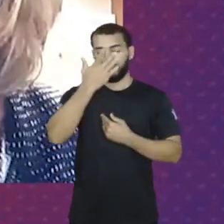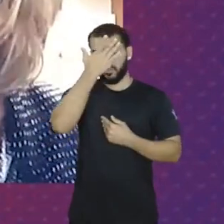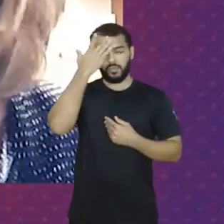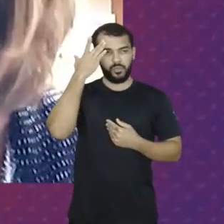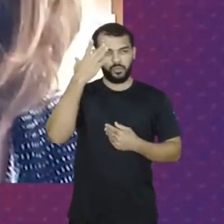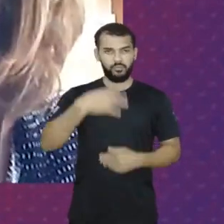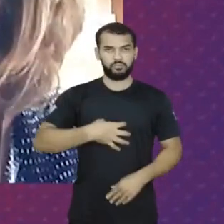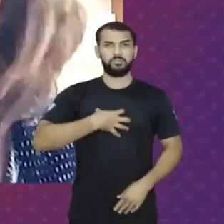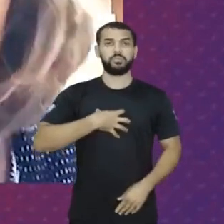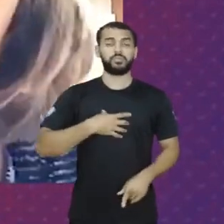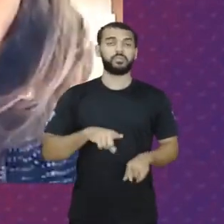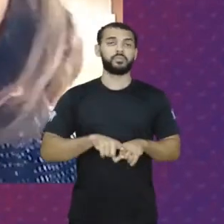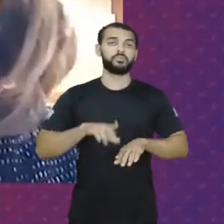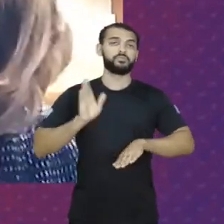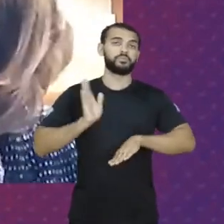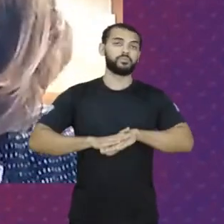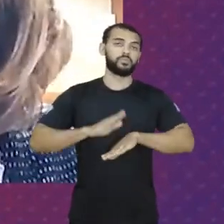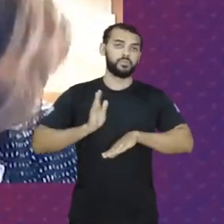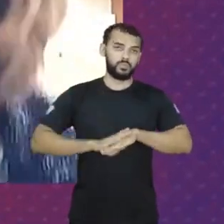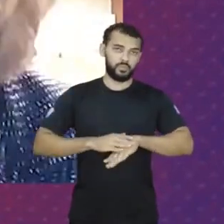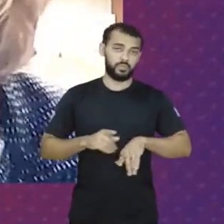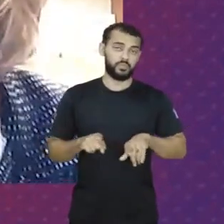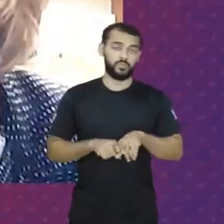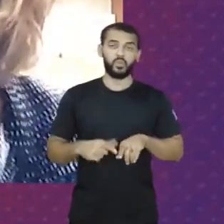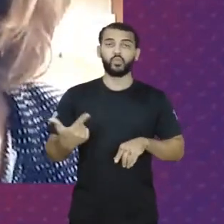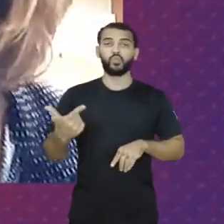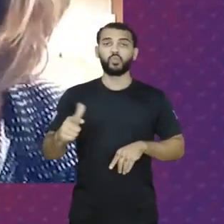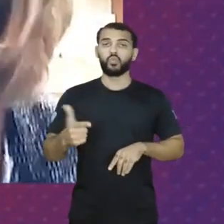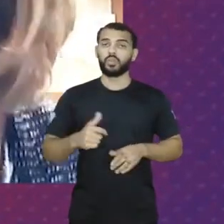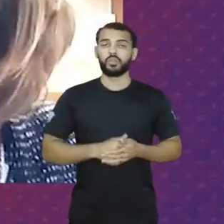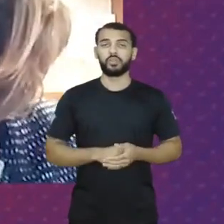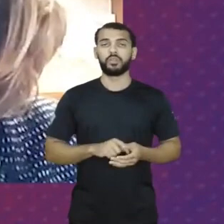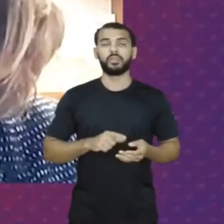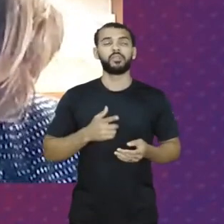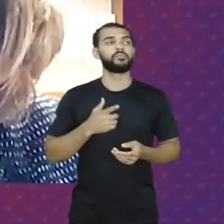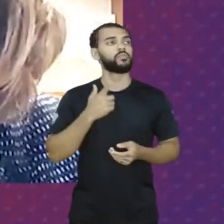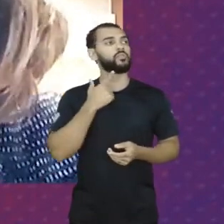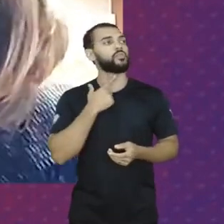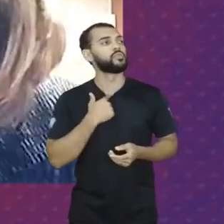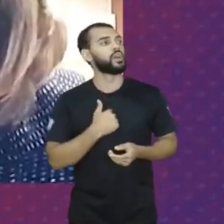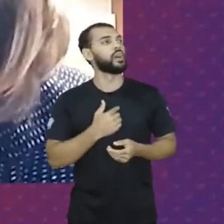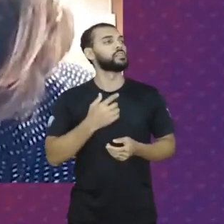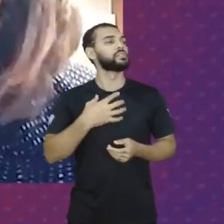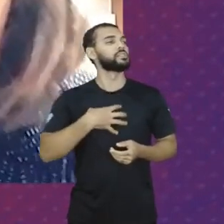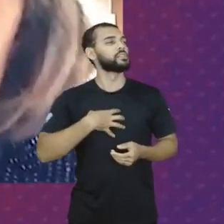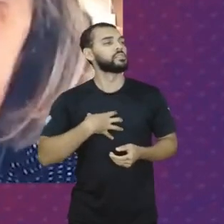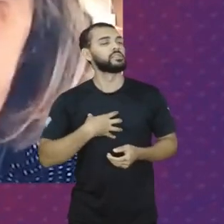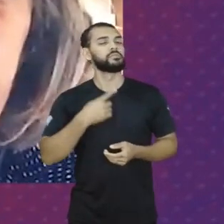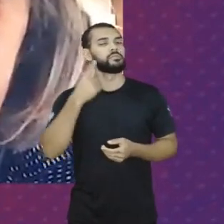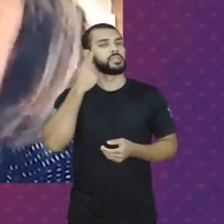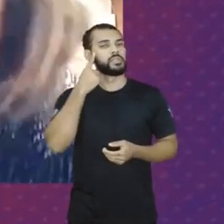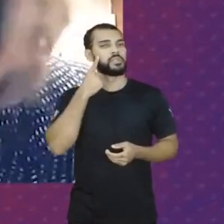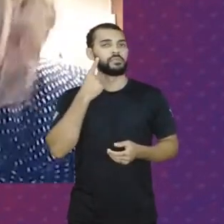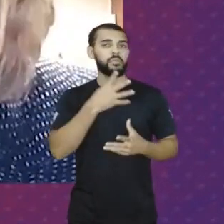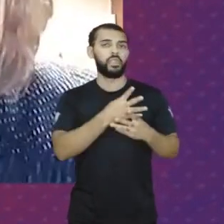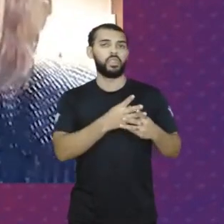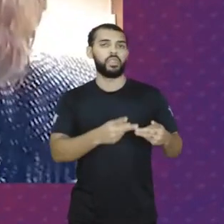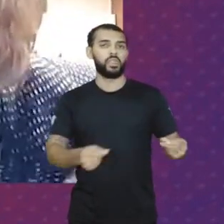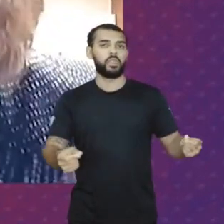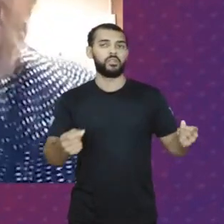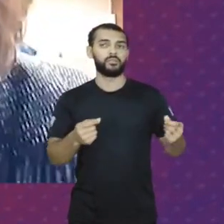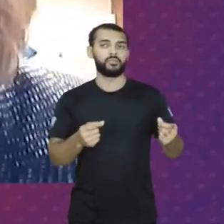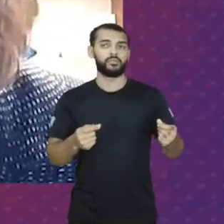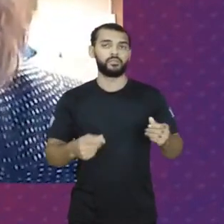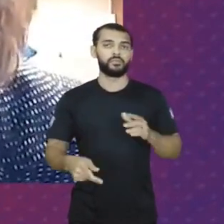a autonomia, o protagonismo, o querer, o sentir e o pensar, como construções feitas